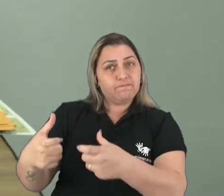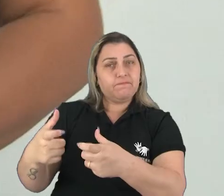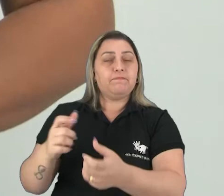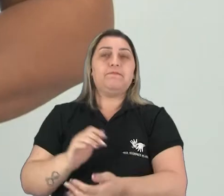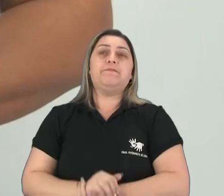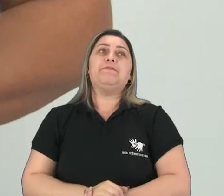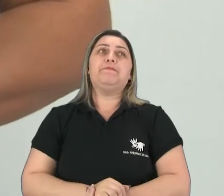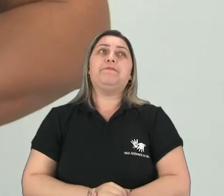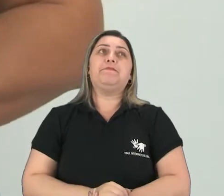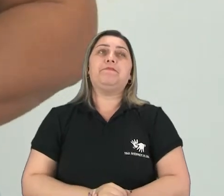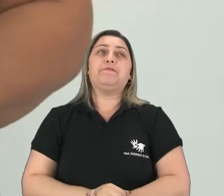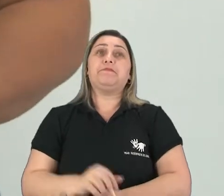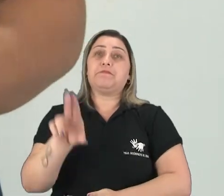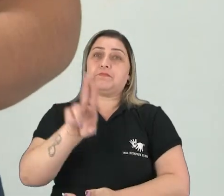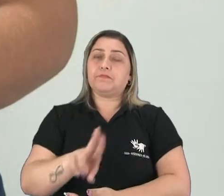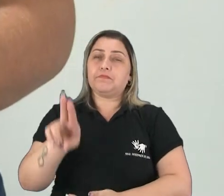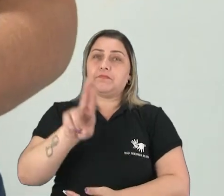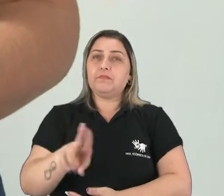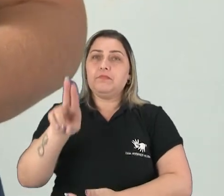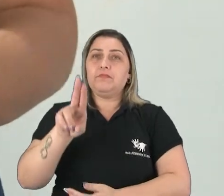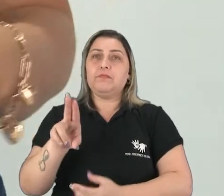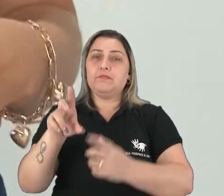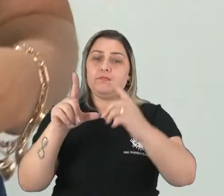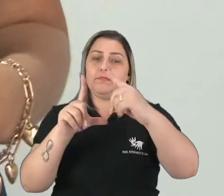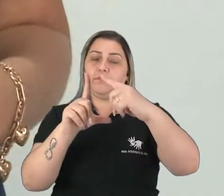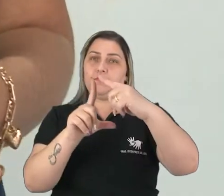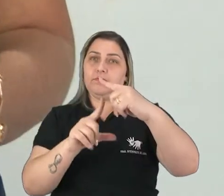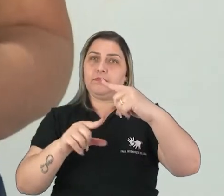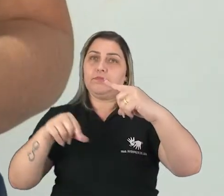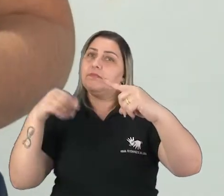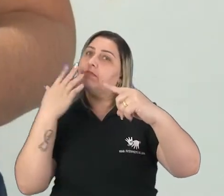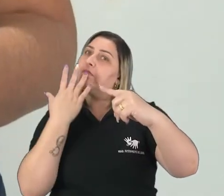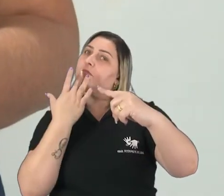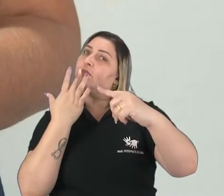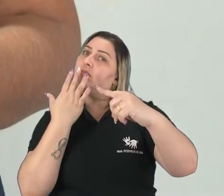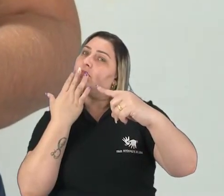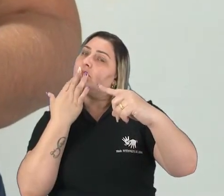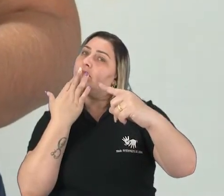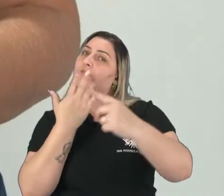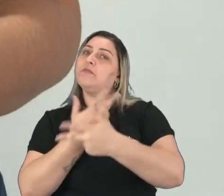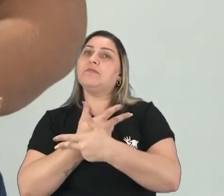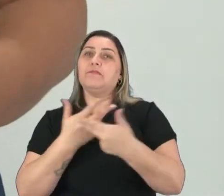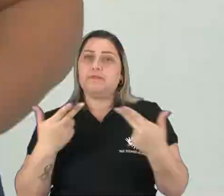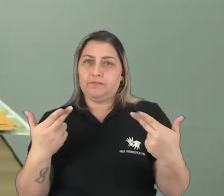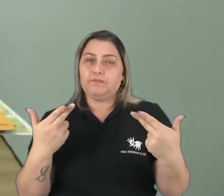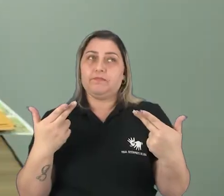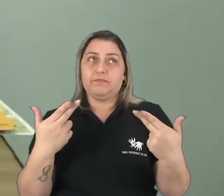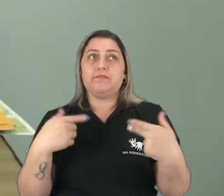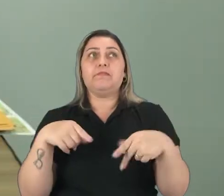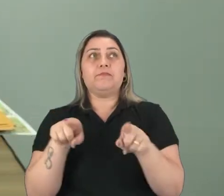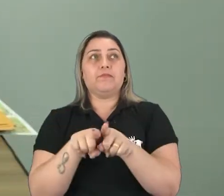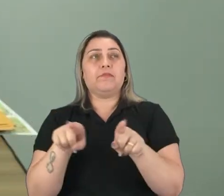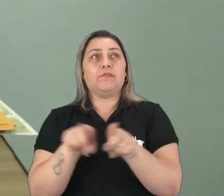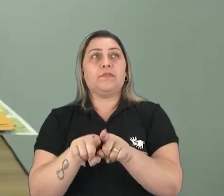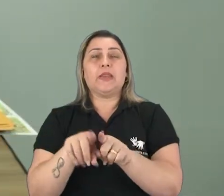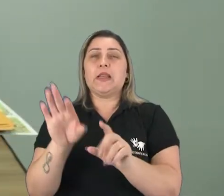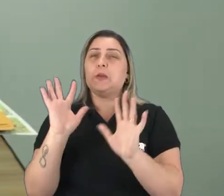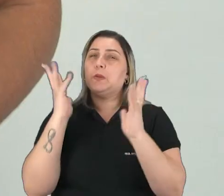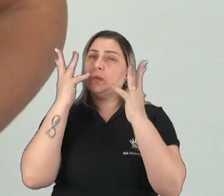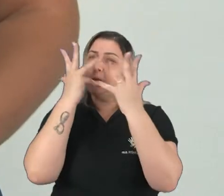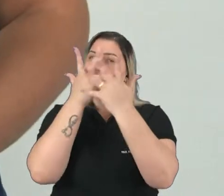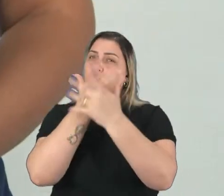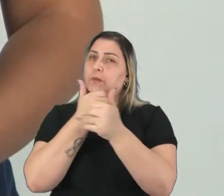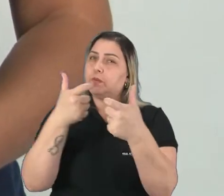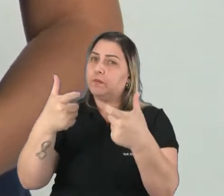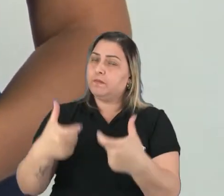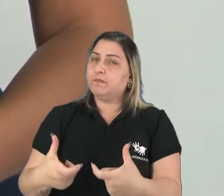ambiente. Ela é muito utilizada por suas folhas, as cores de suas folhas. Ela serve para embelezar